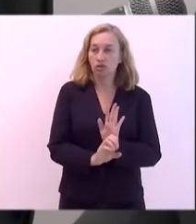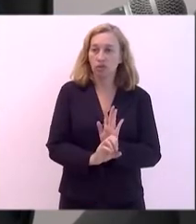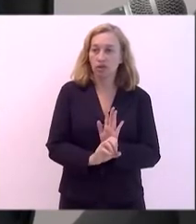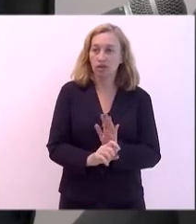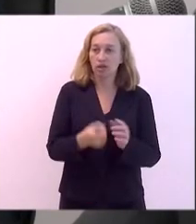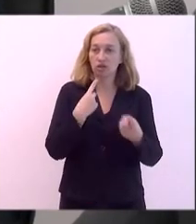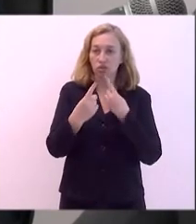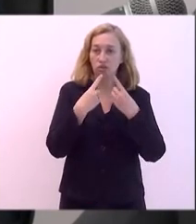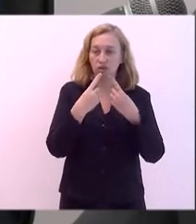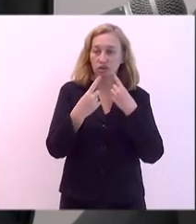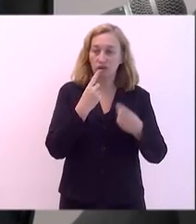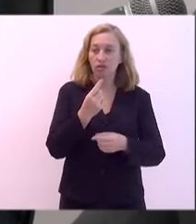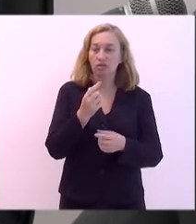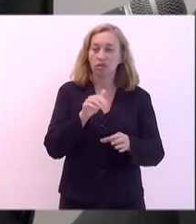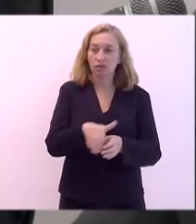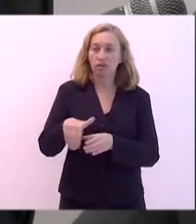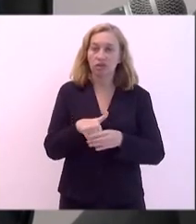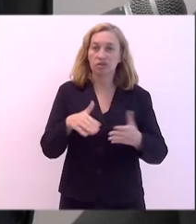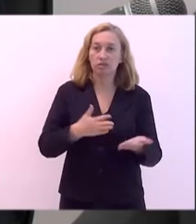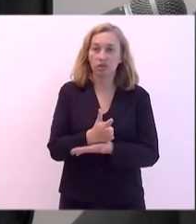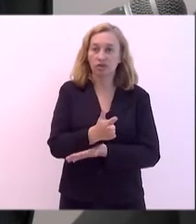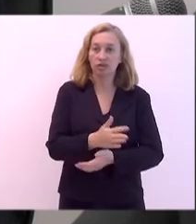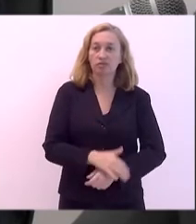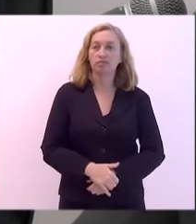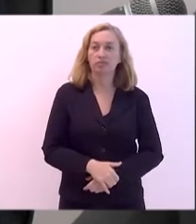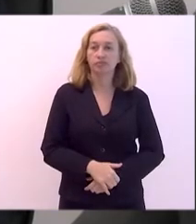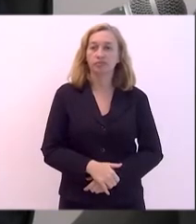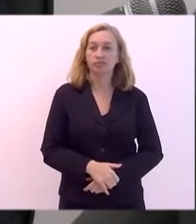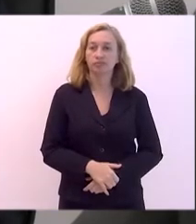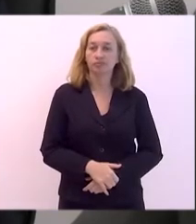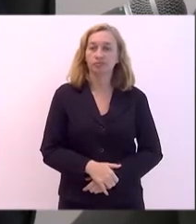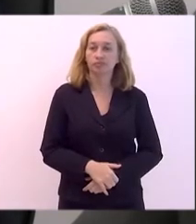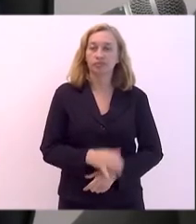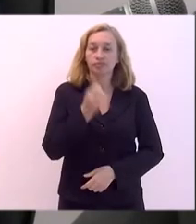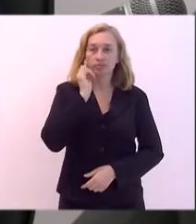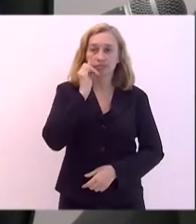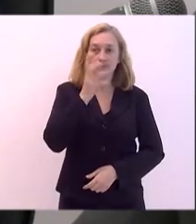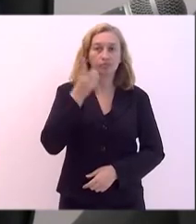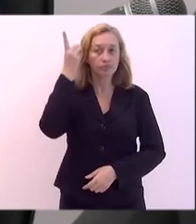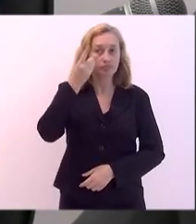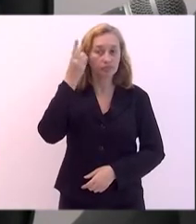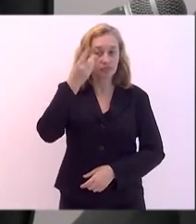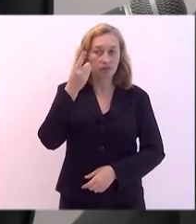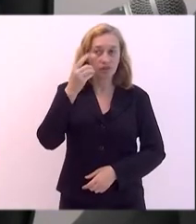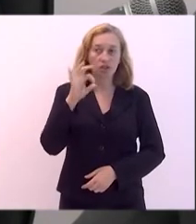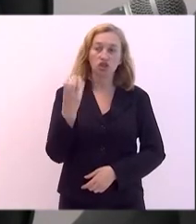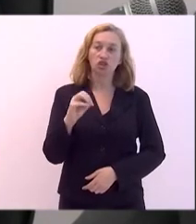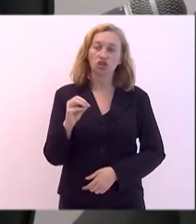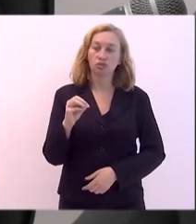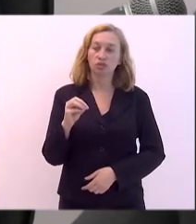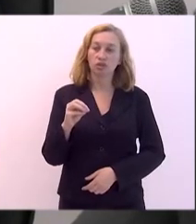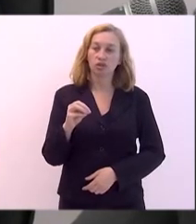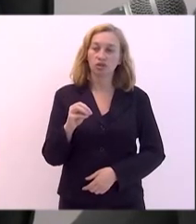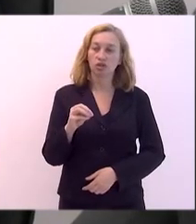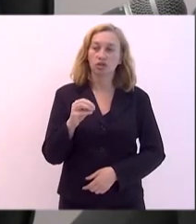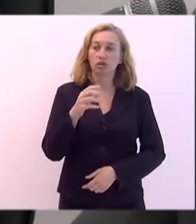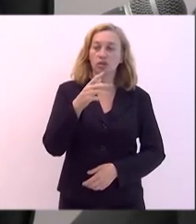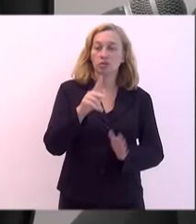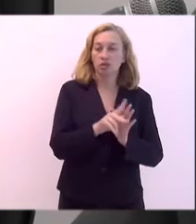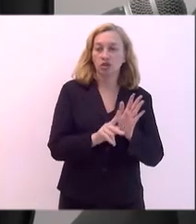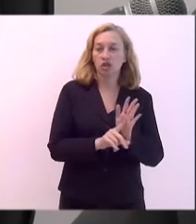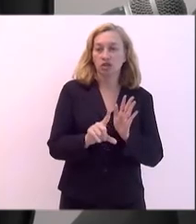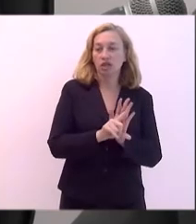discussão, em votação, aprovado. Relator, deputado Chico Machado, 30 da pauta, projeto de lei